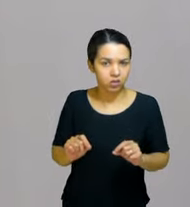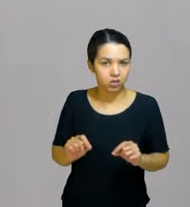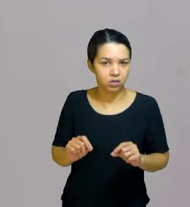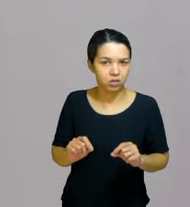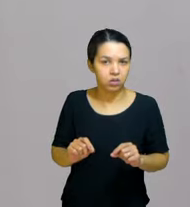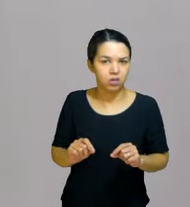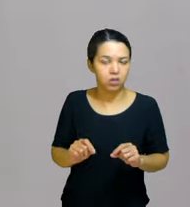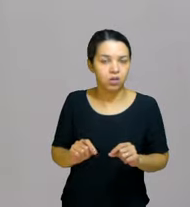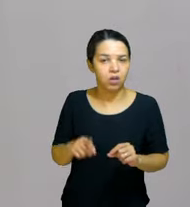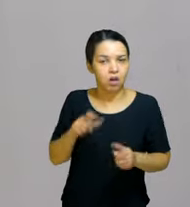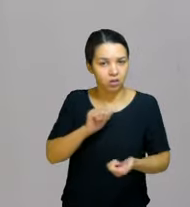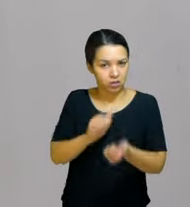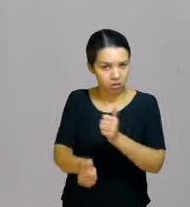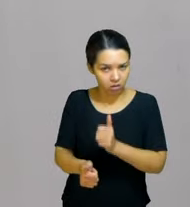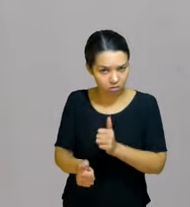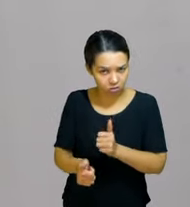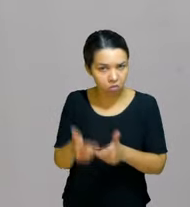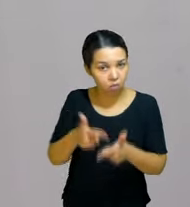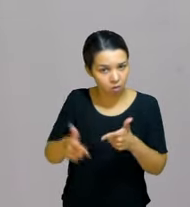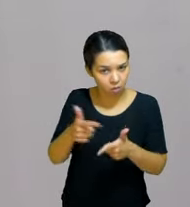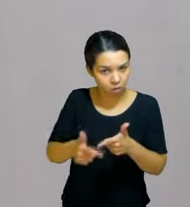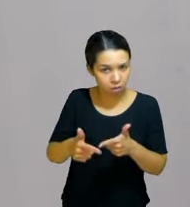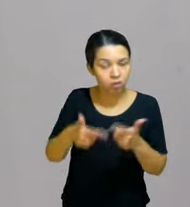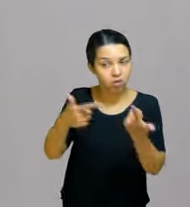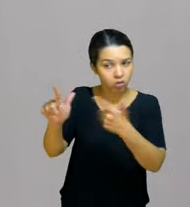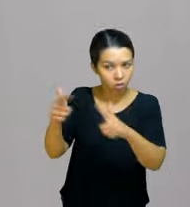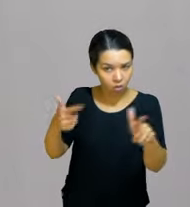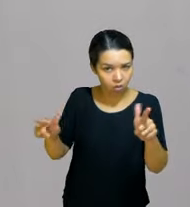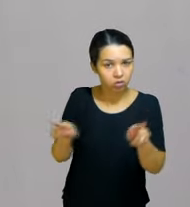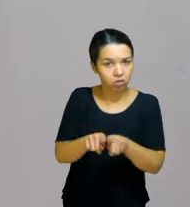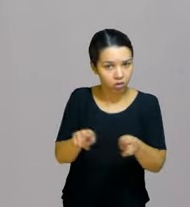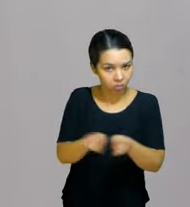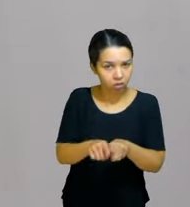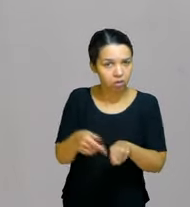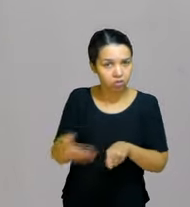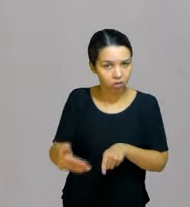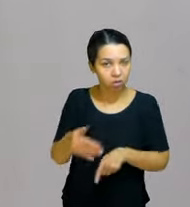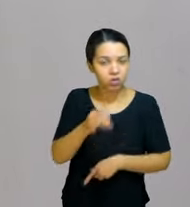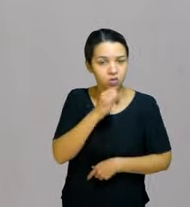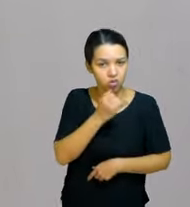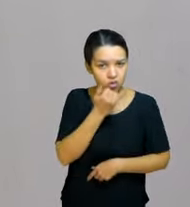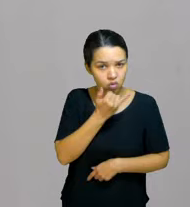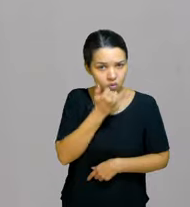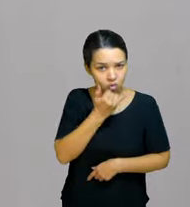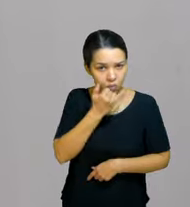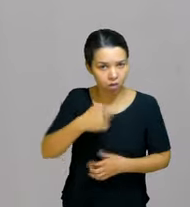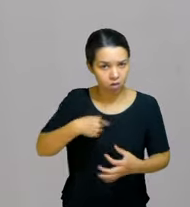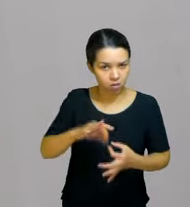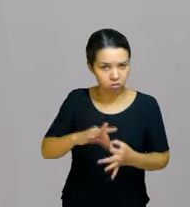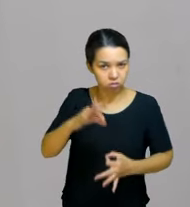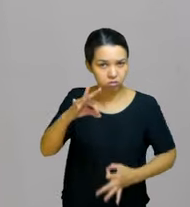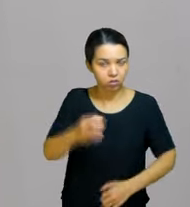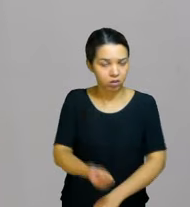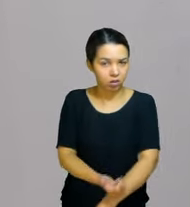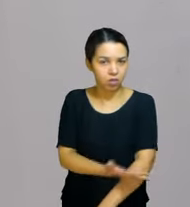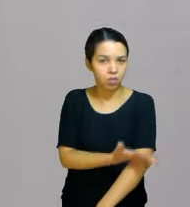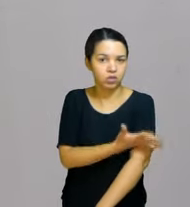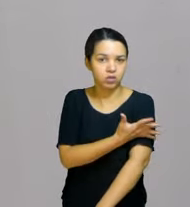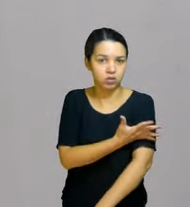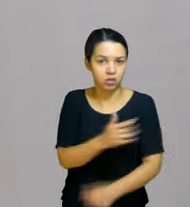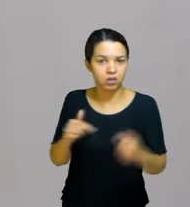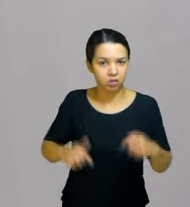atletismo, mas vai estourar com outras modalidades. Peço desculpa por ter me alongado, peço desculpa por ter me emocionado aqui,